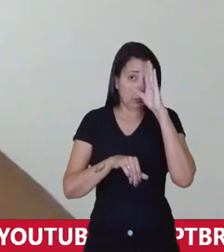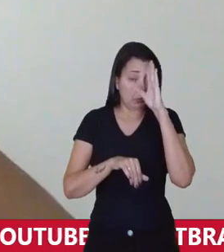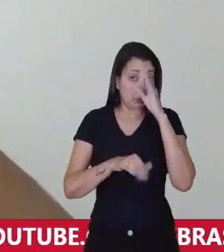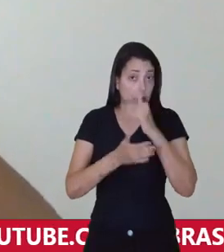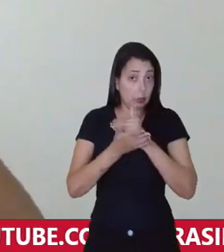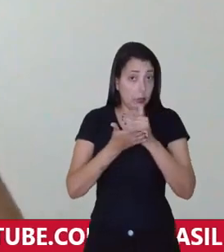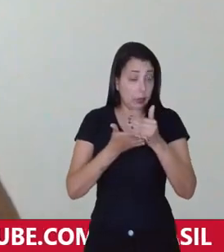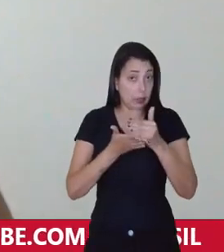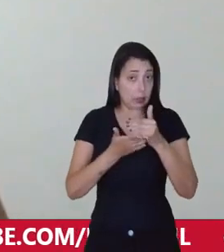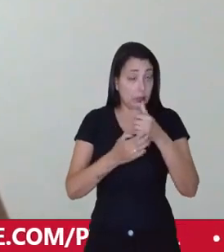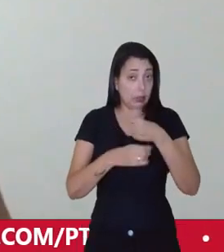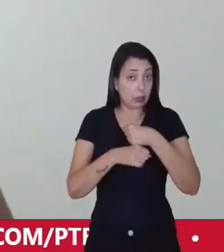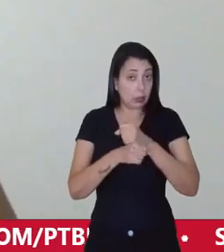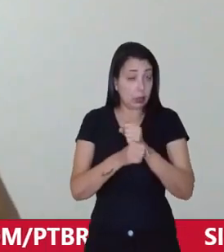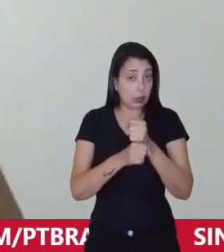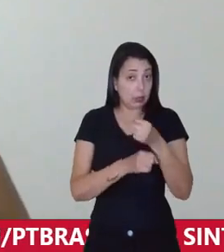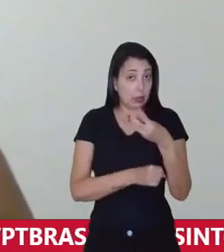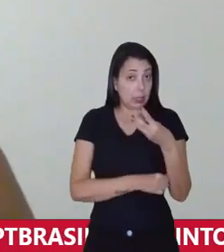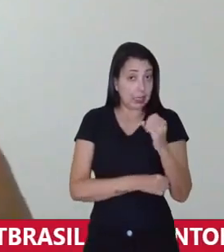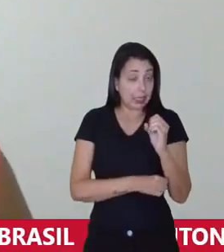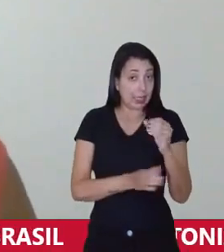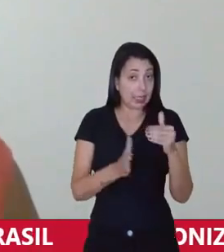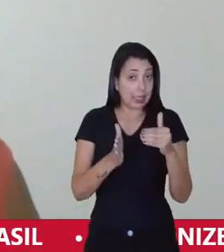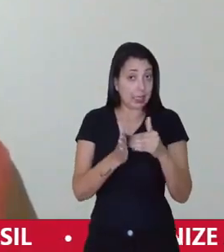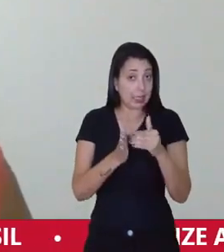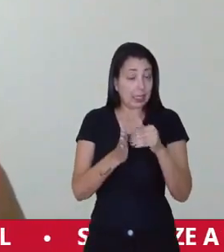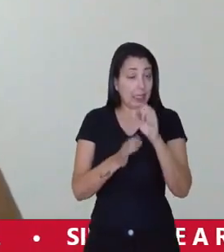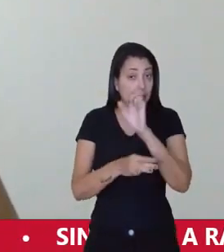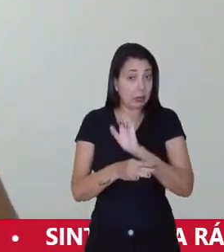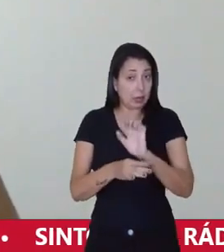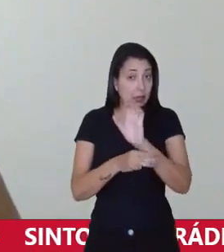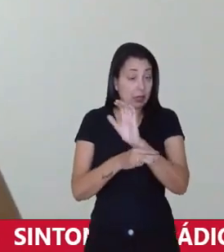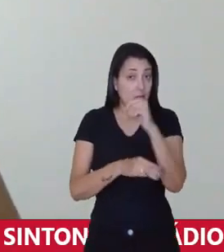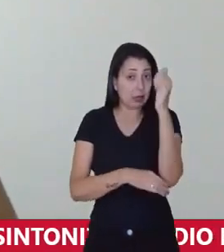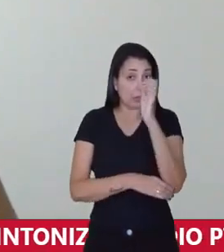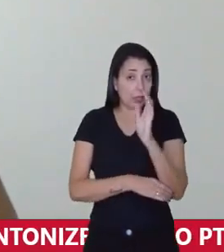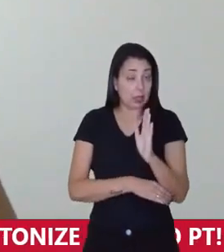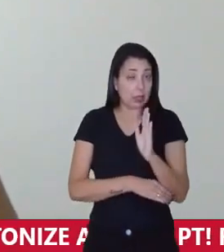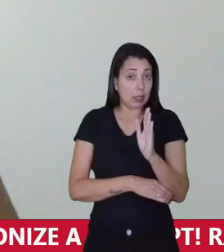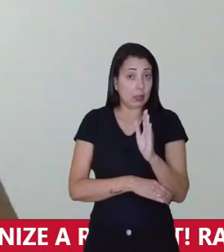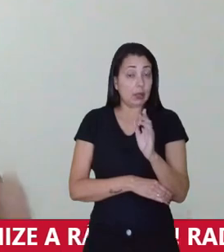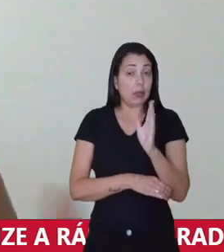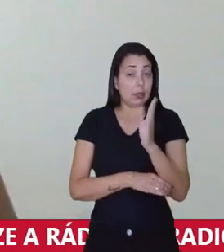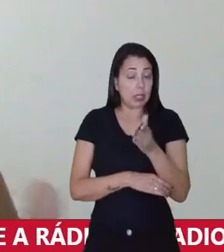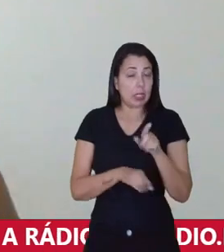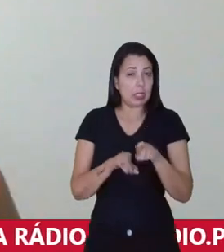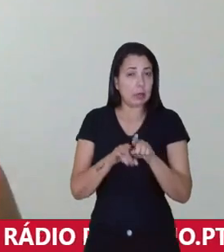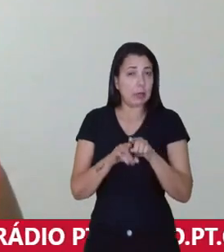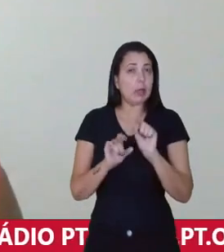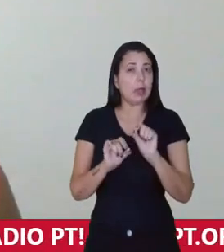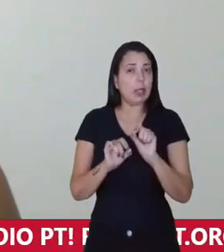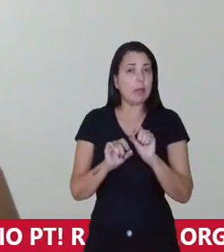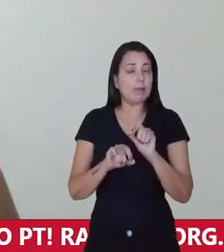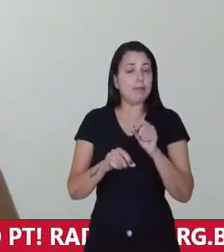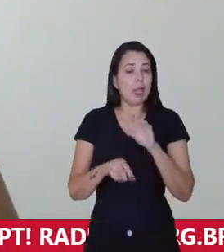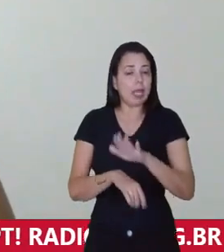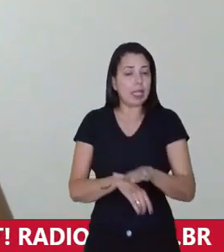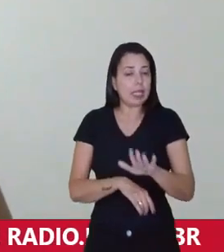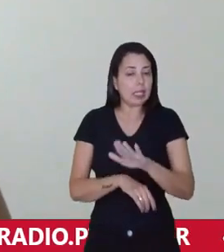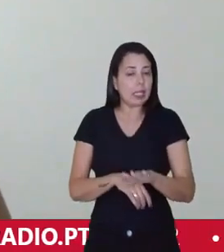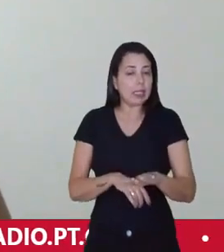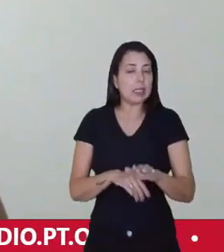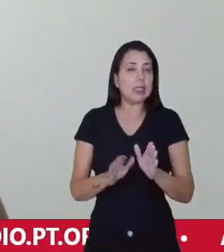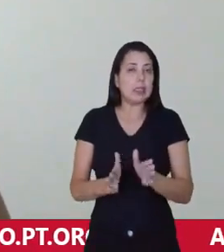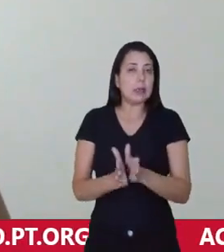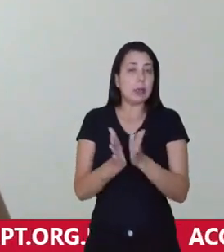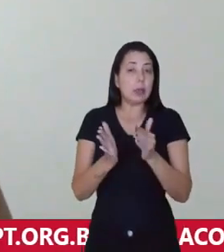da década de 30, o Estado brasileiro ele passa a encarcerar as crianças pobres. Então, desde os 9 anos de idade até